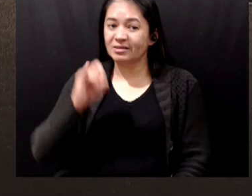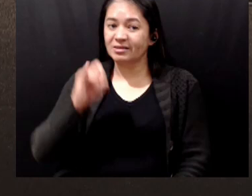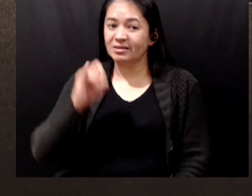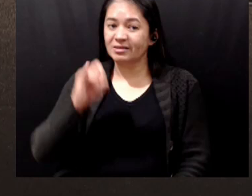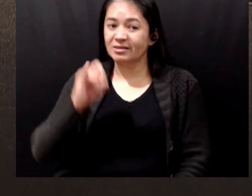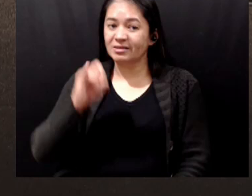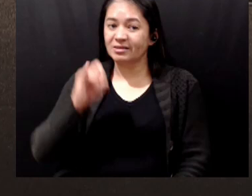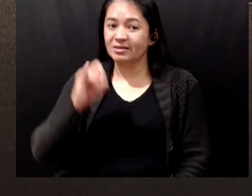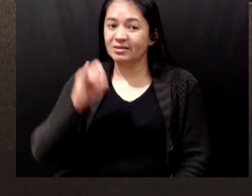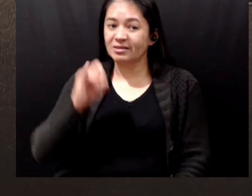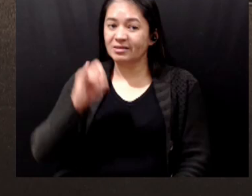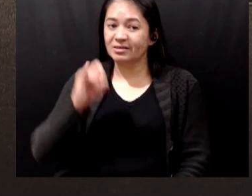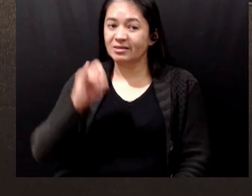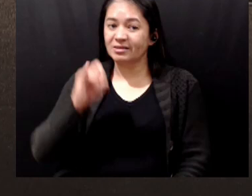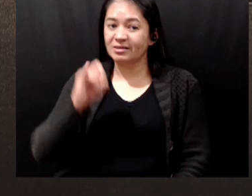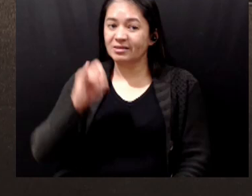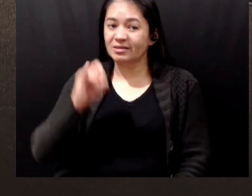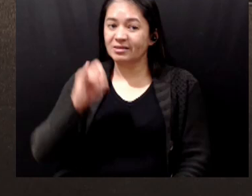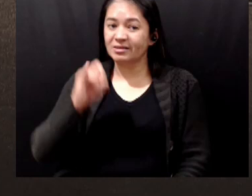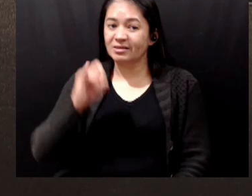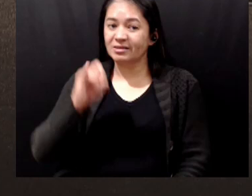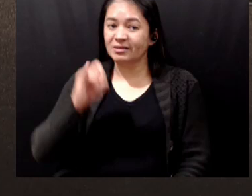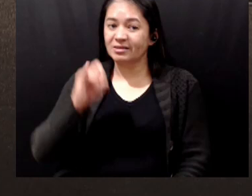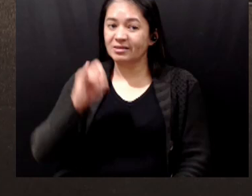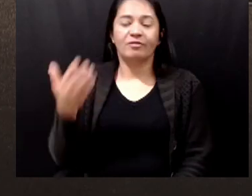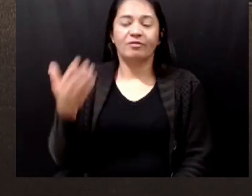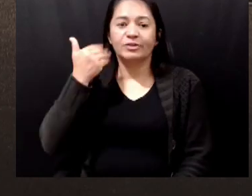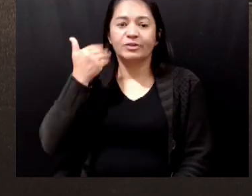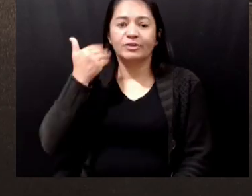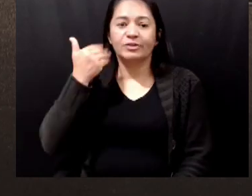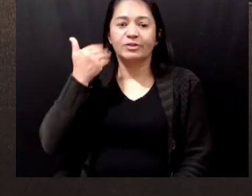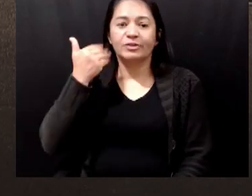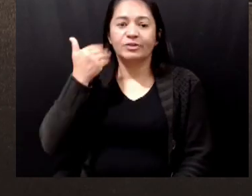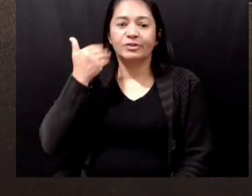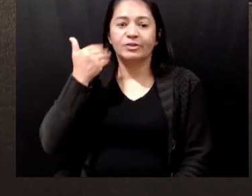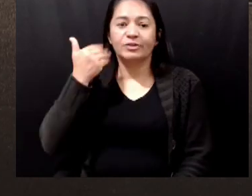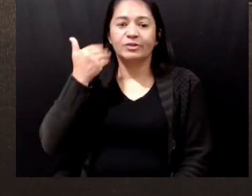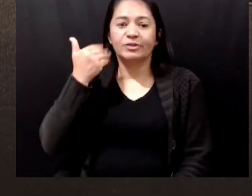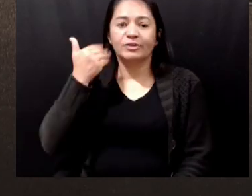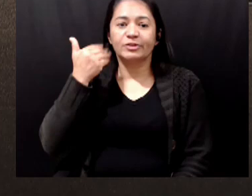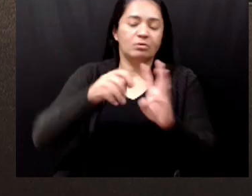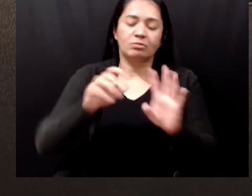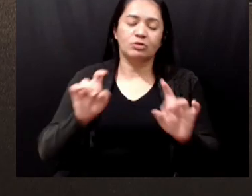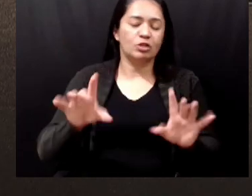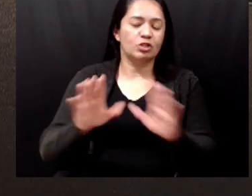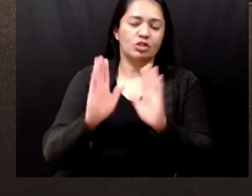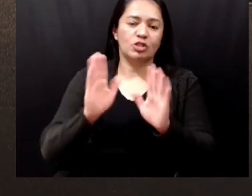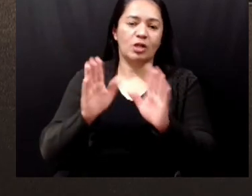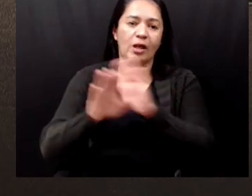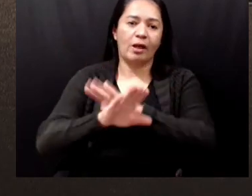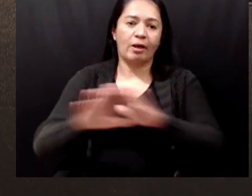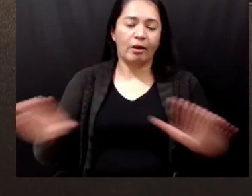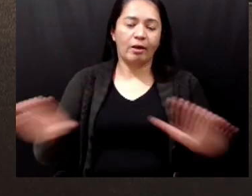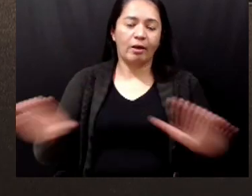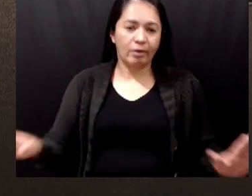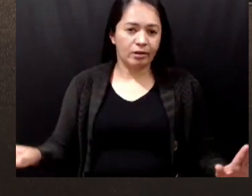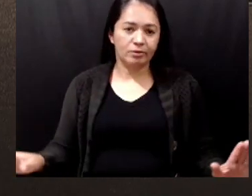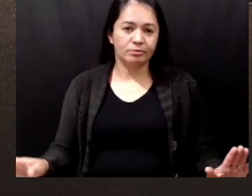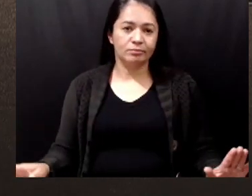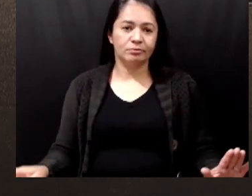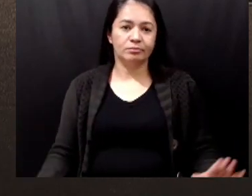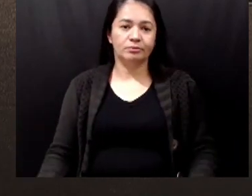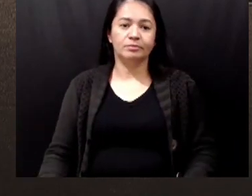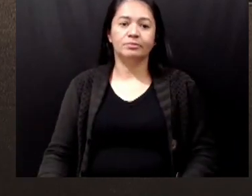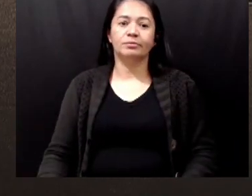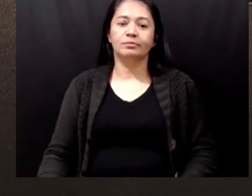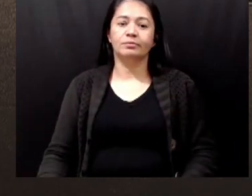alta, na verdade está amarrado a 3, 2 meses, aí já volta para tua conta e aquele dinheiro não tem mais rentabilidade. Então procurar essas questões, acessar o site